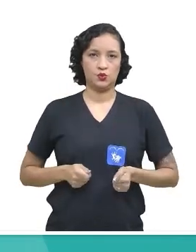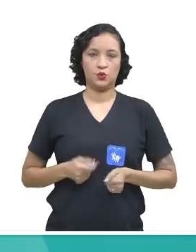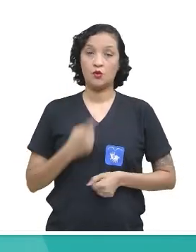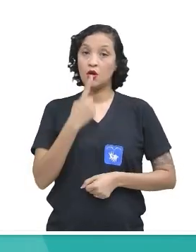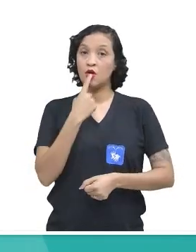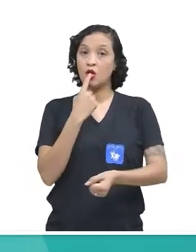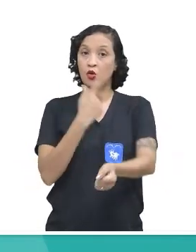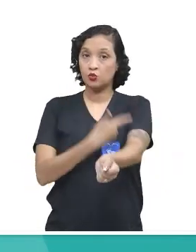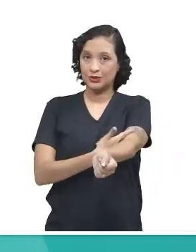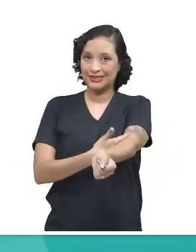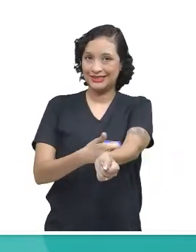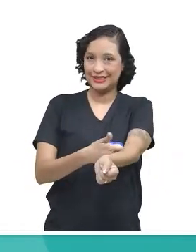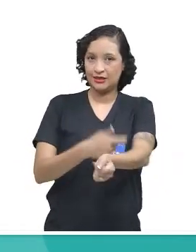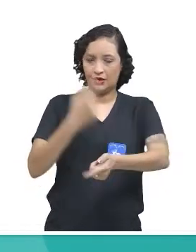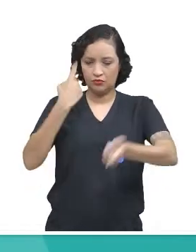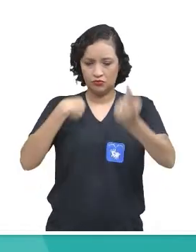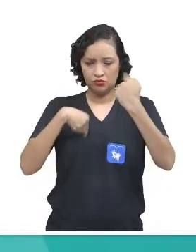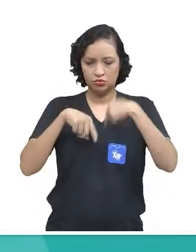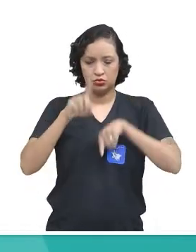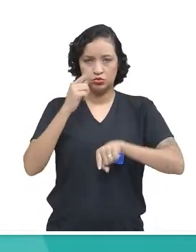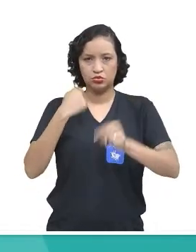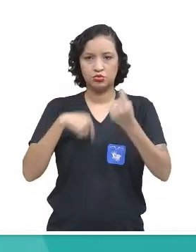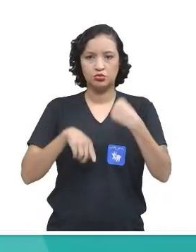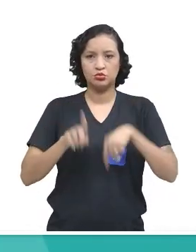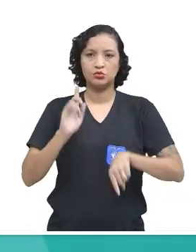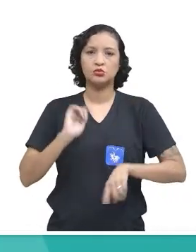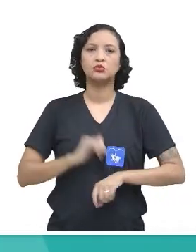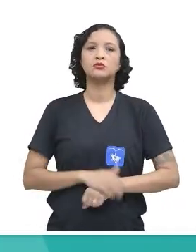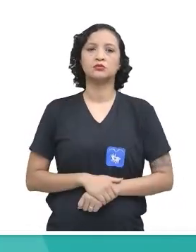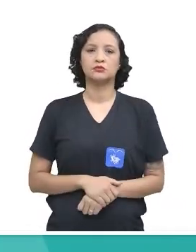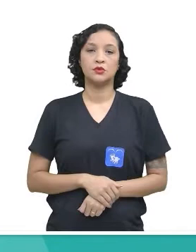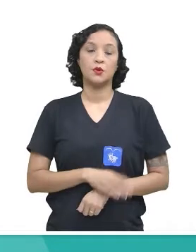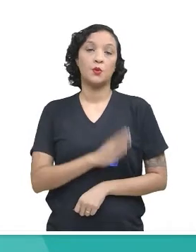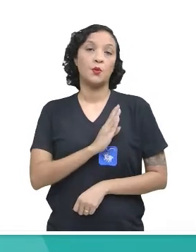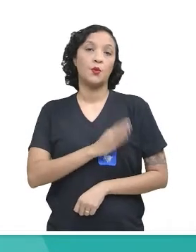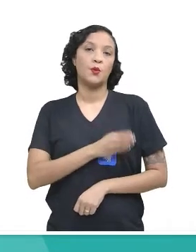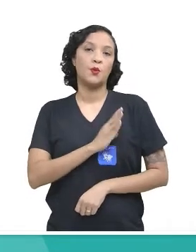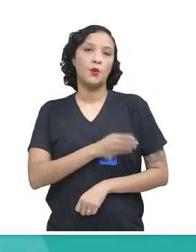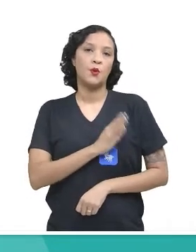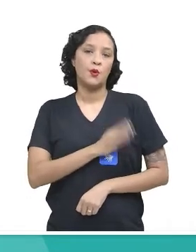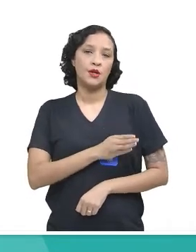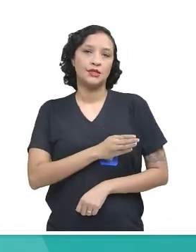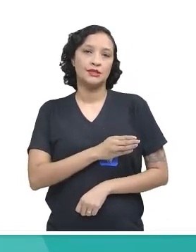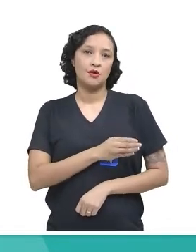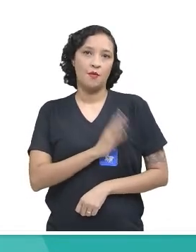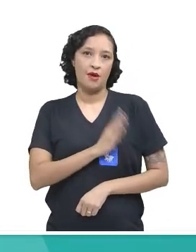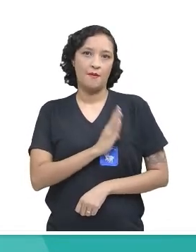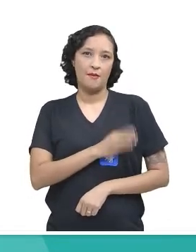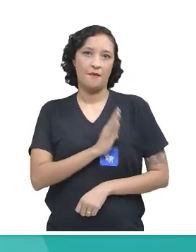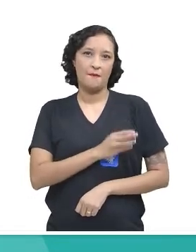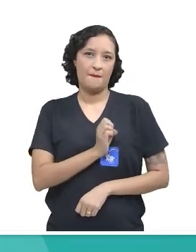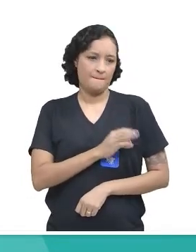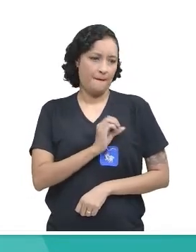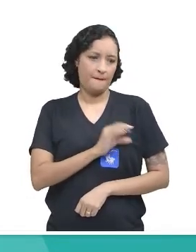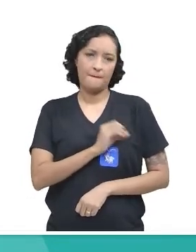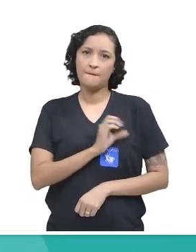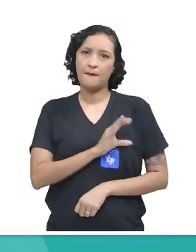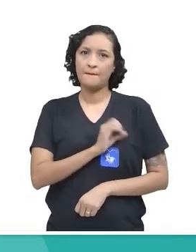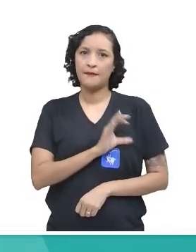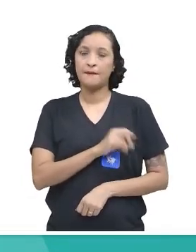para suprir essa necessidade do músculo, o nosso coração, ele acelera, porque ele tem que